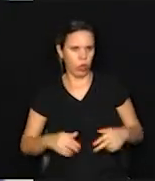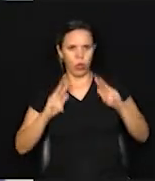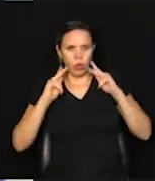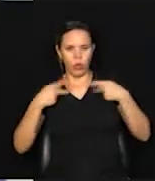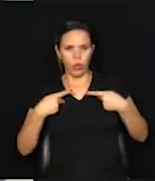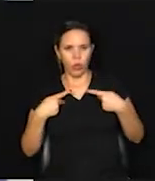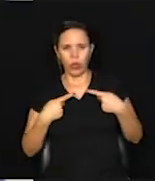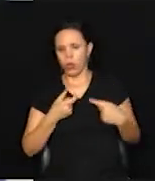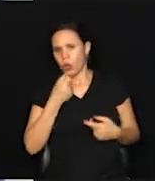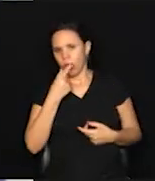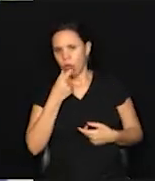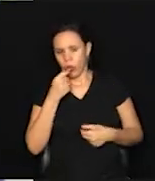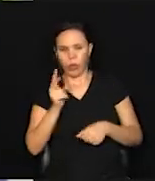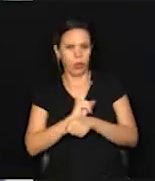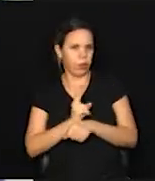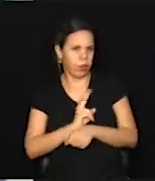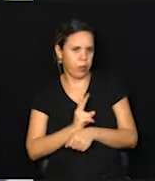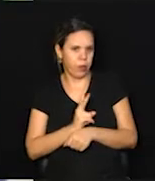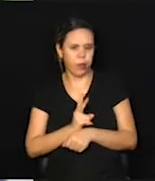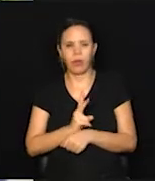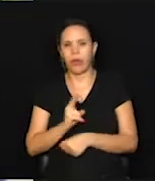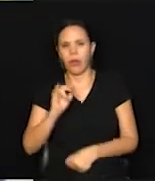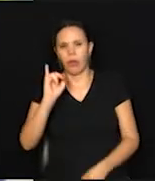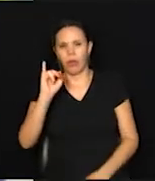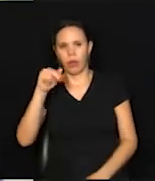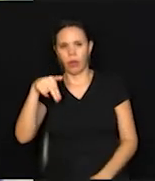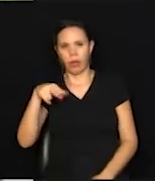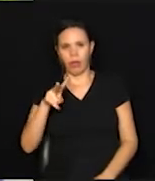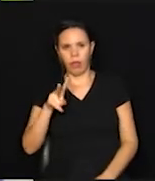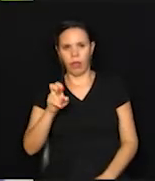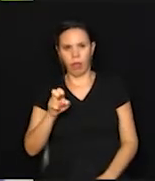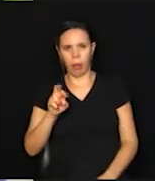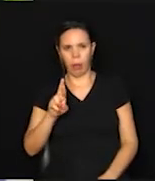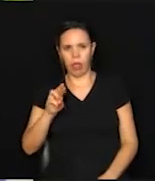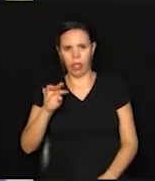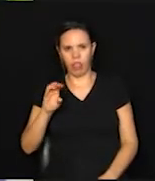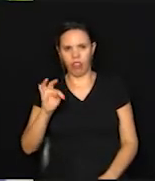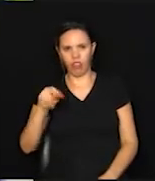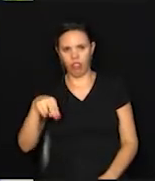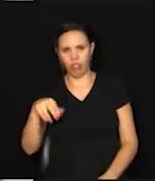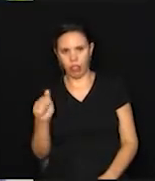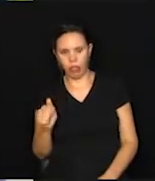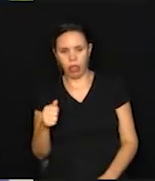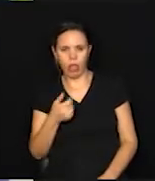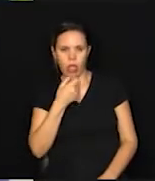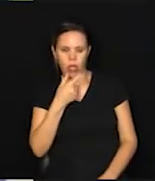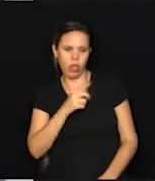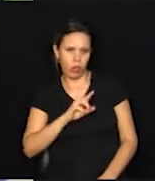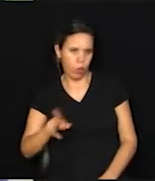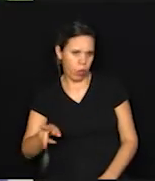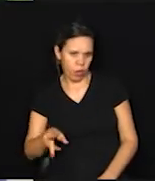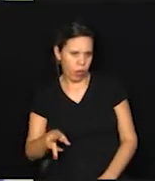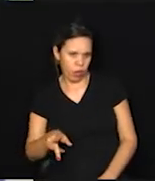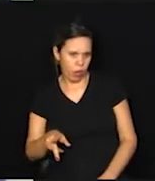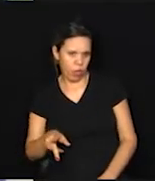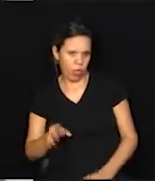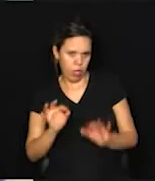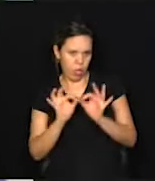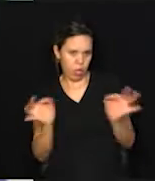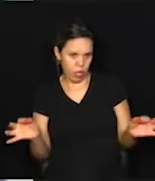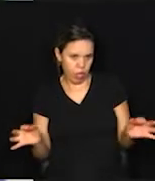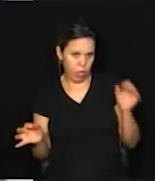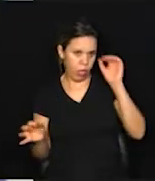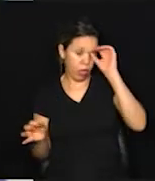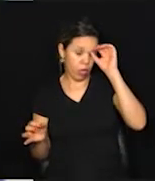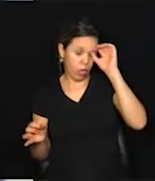toma as doses seguras da ivermectina. E, portanto, também não são doses que se obtêm de forma simples